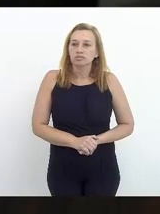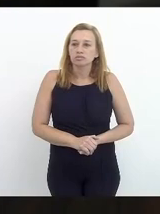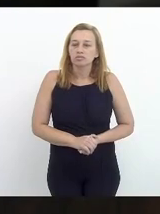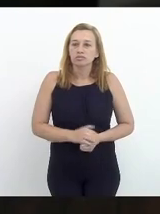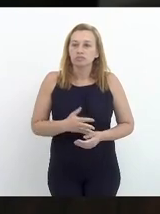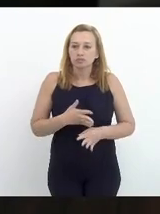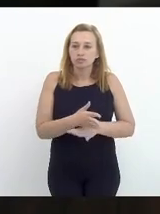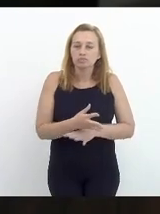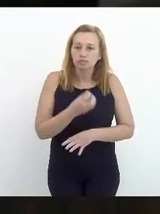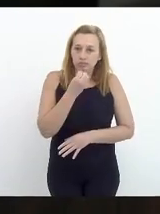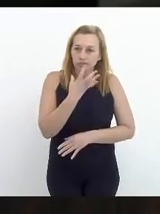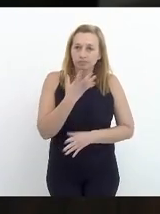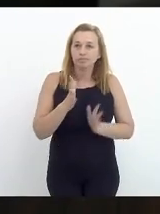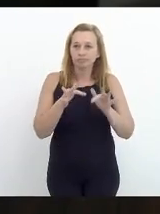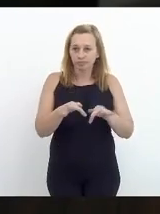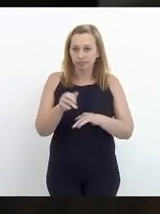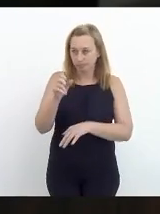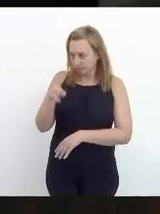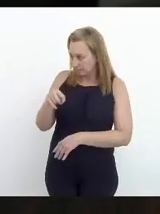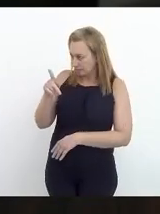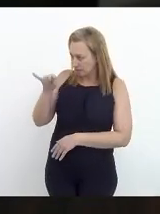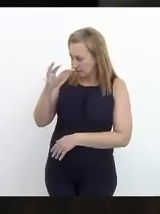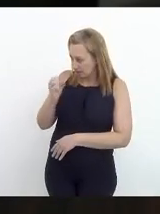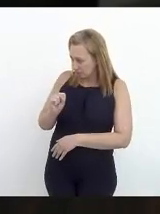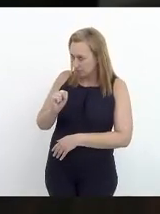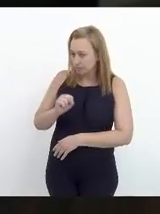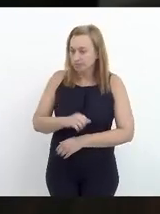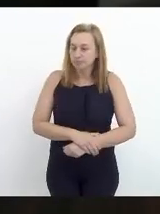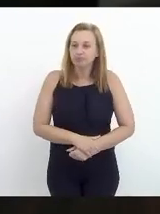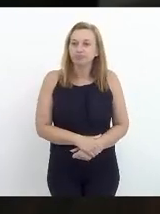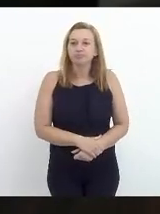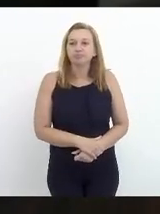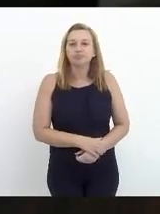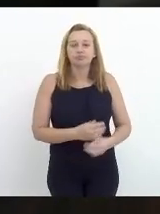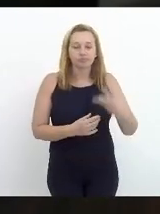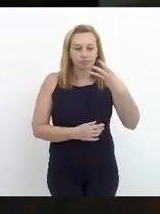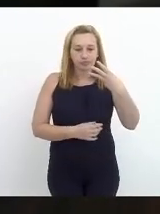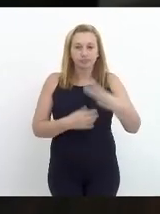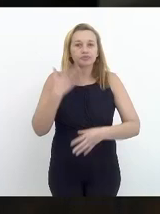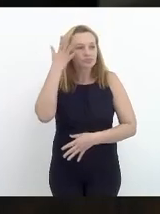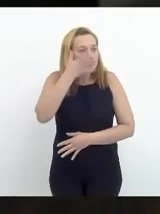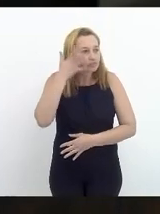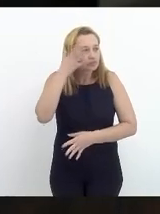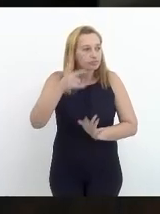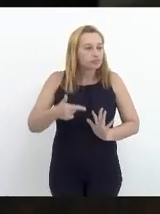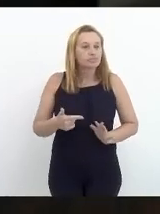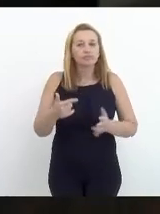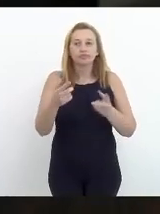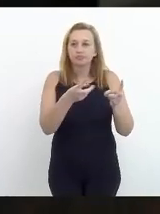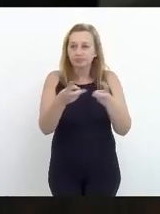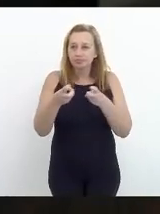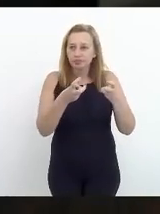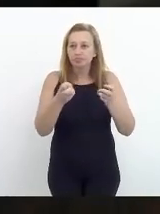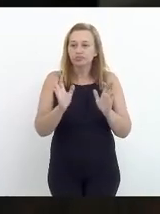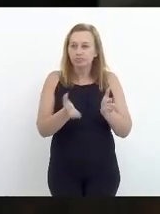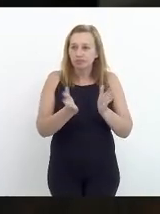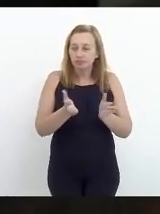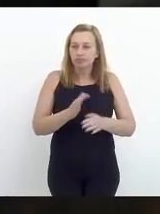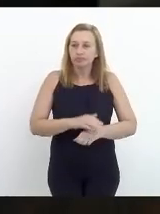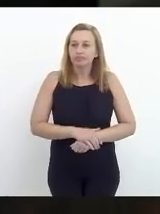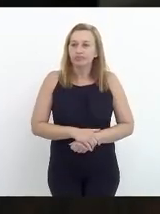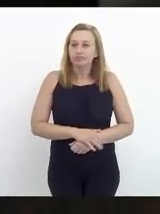chegou bem, chegamos bem ao fim, né, Carlos? Acho que as três mensagens que analisamos hoje, seguramente